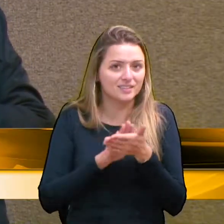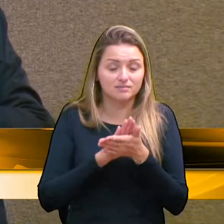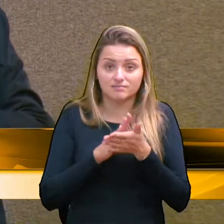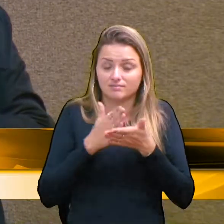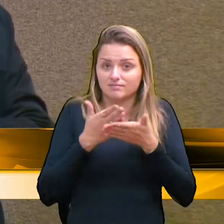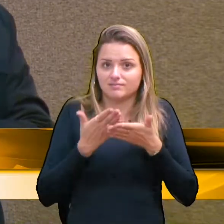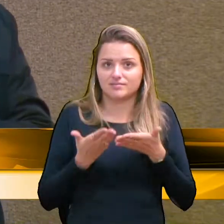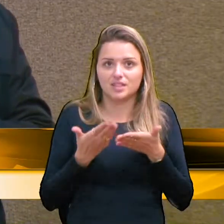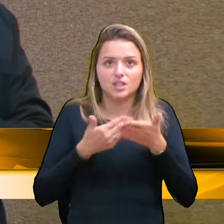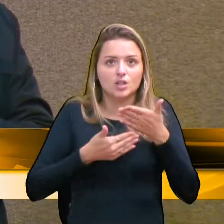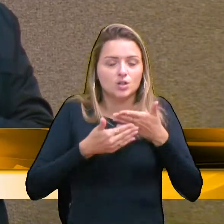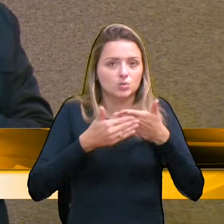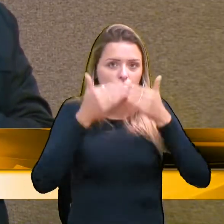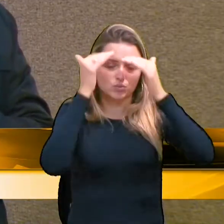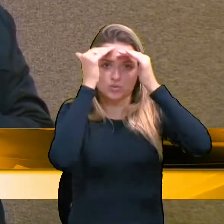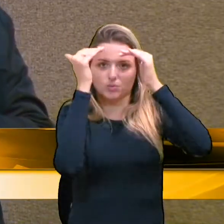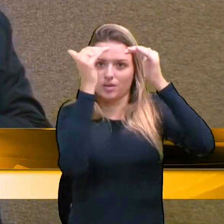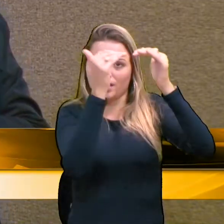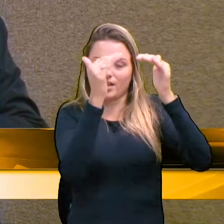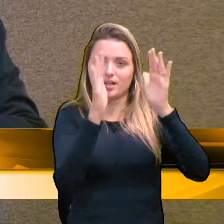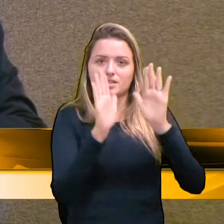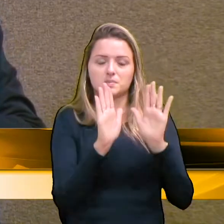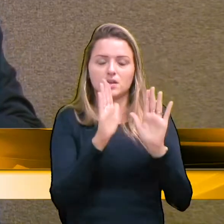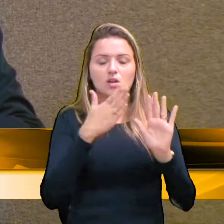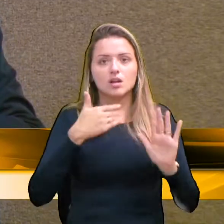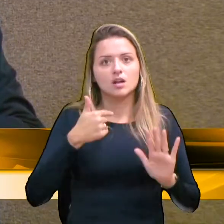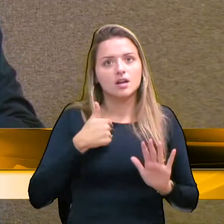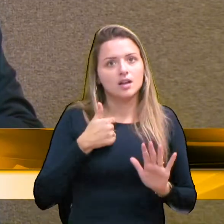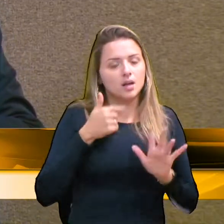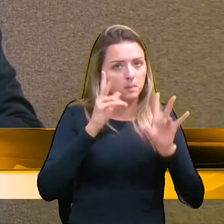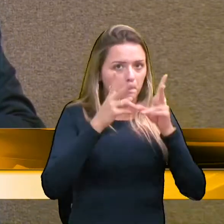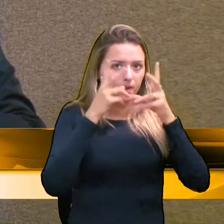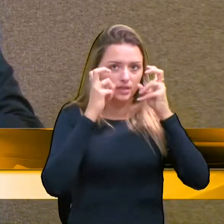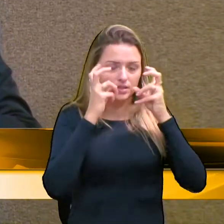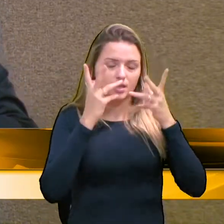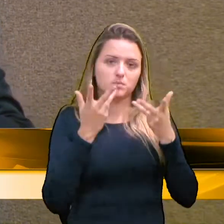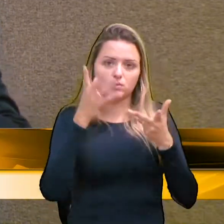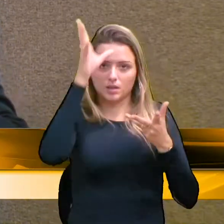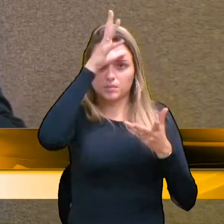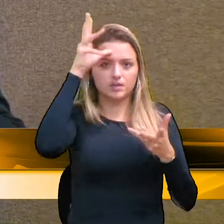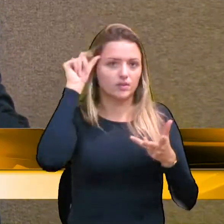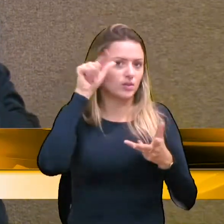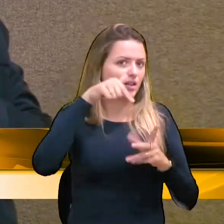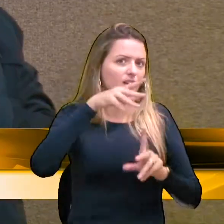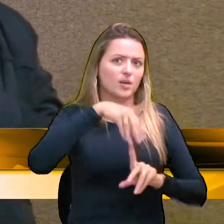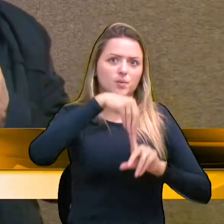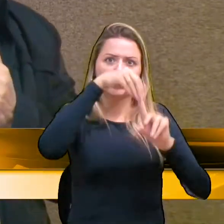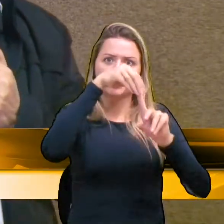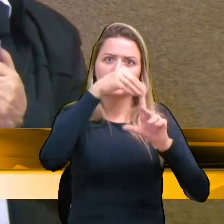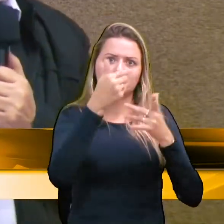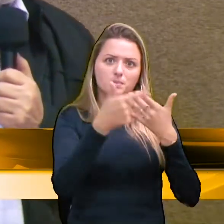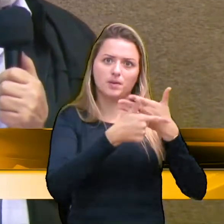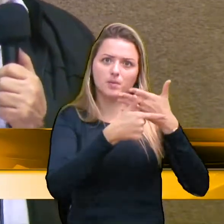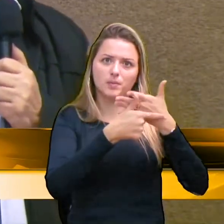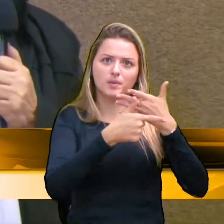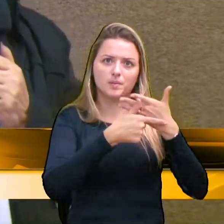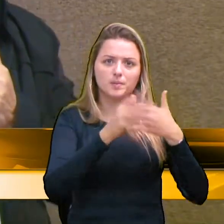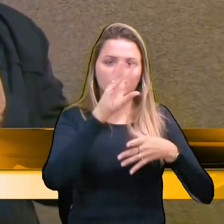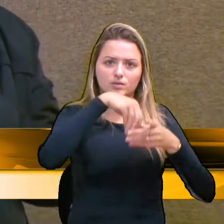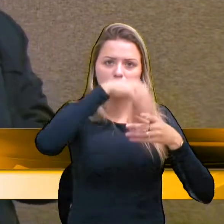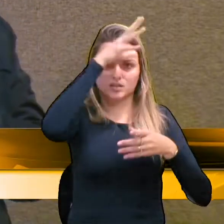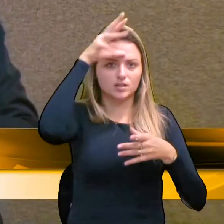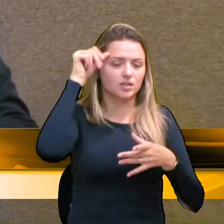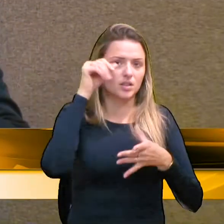Com todo respeito, na minha lógica assim, de uma administração, esse é o principal cargo na prefeitura,